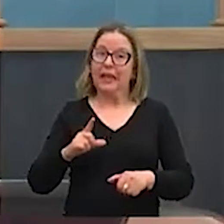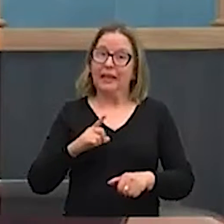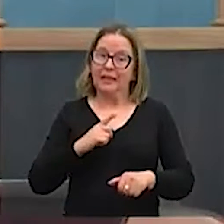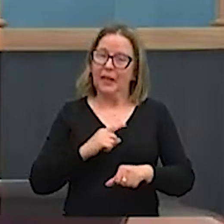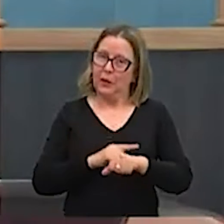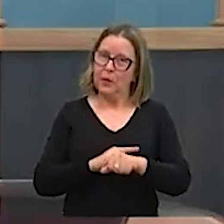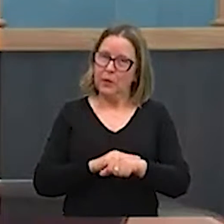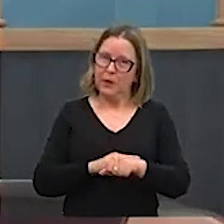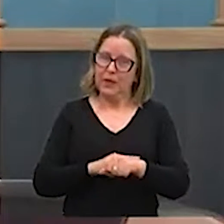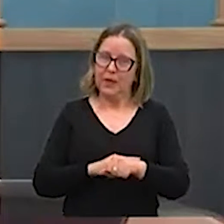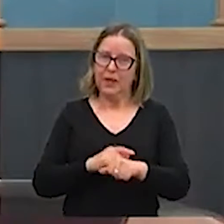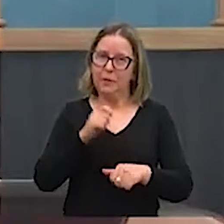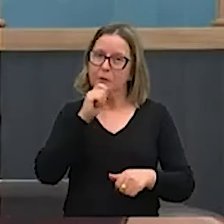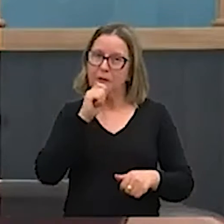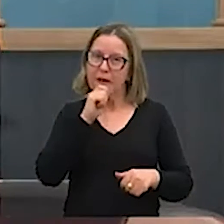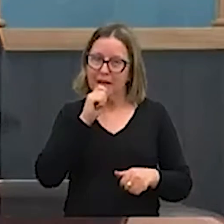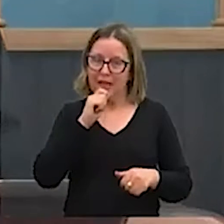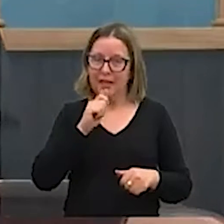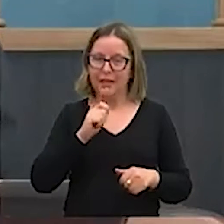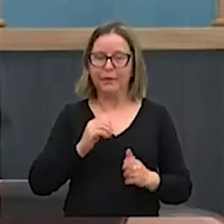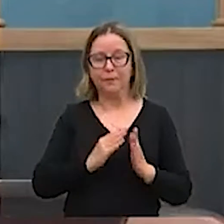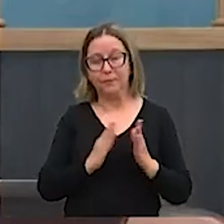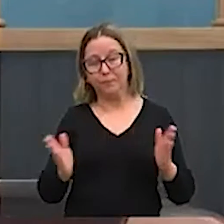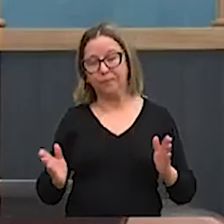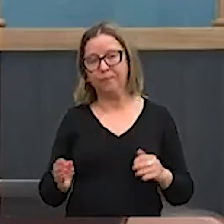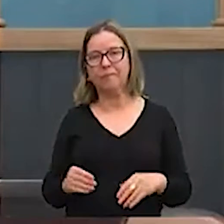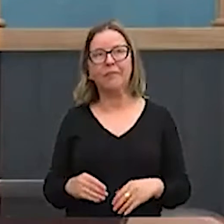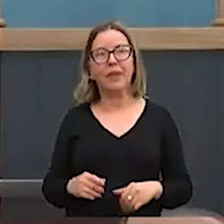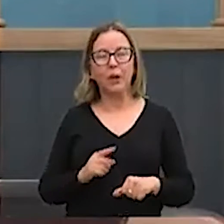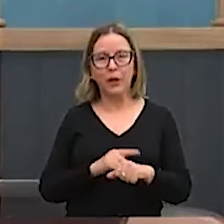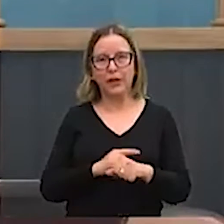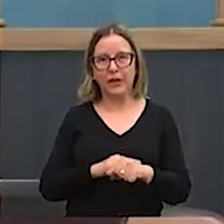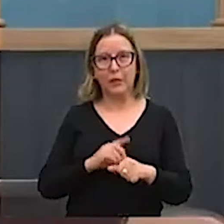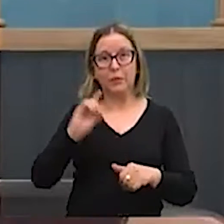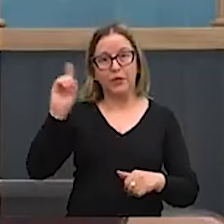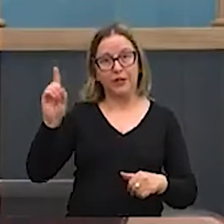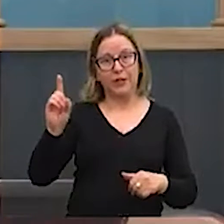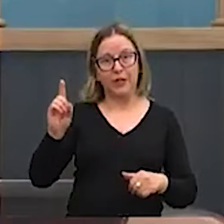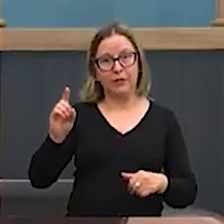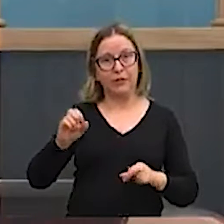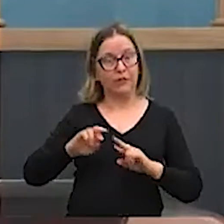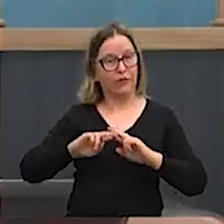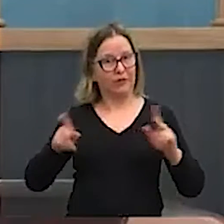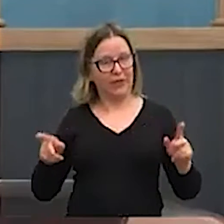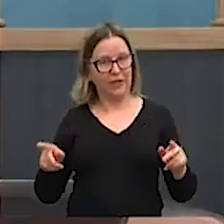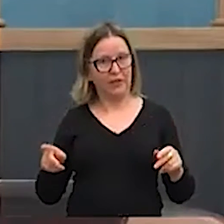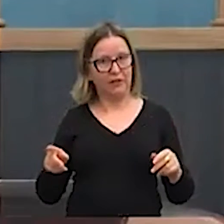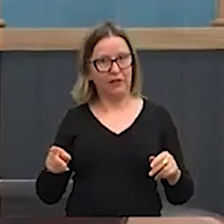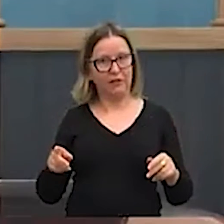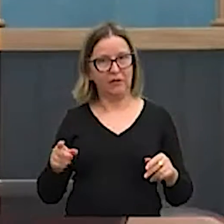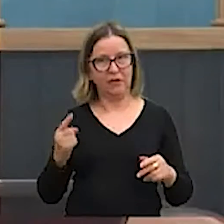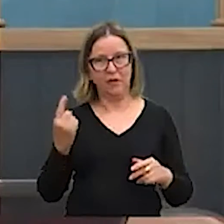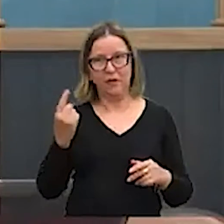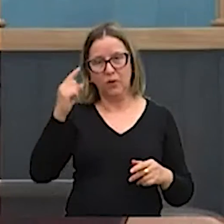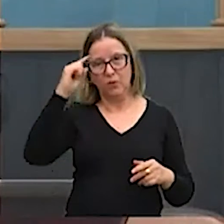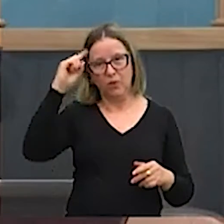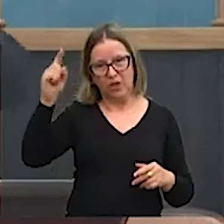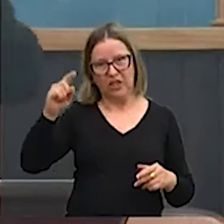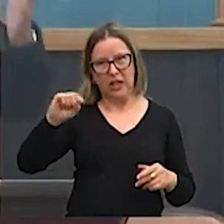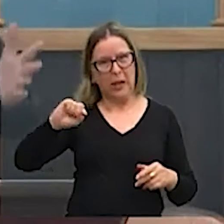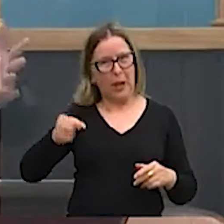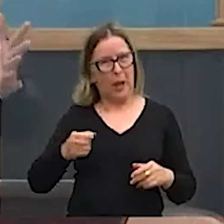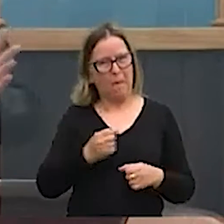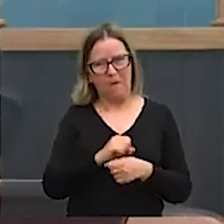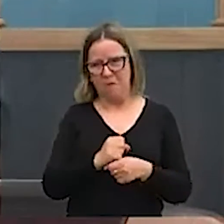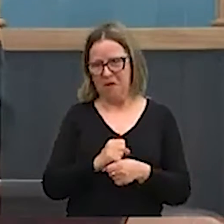interessantes. 1000 anos é um dia, um dia 1000 anos, então a gente acha que